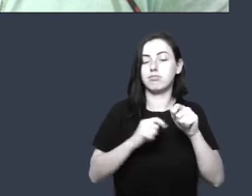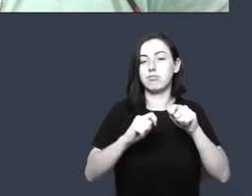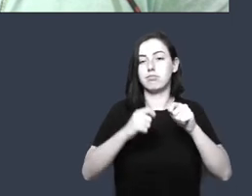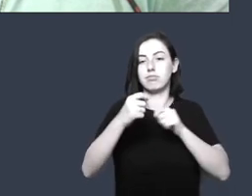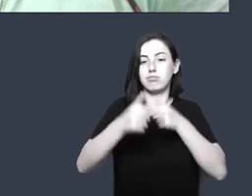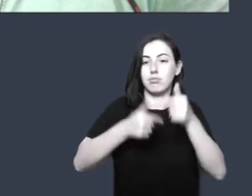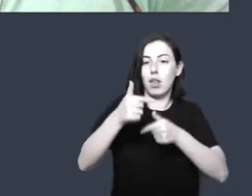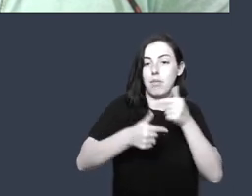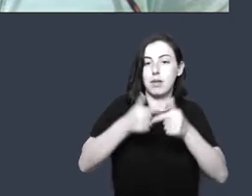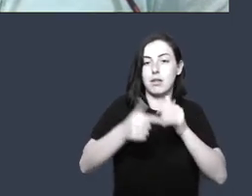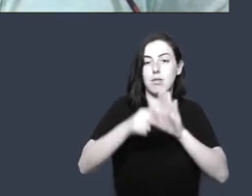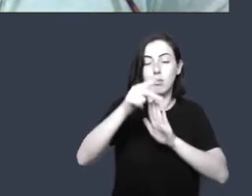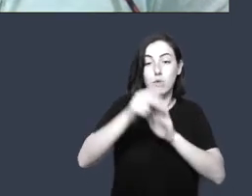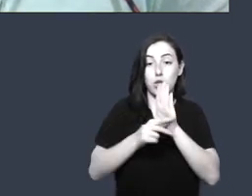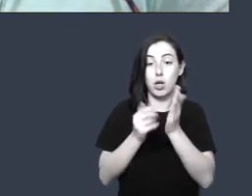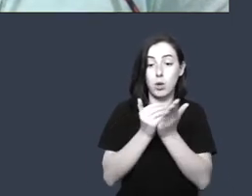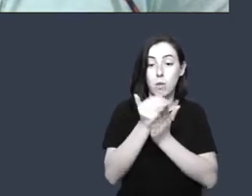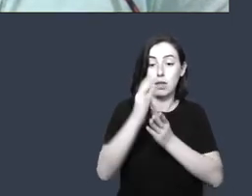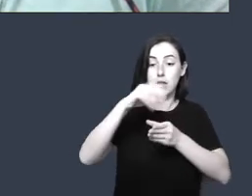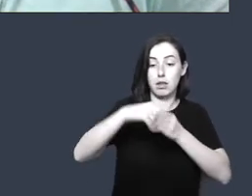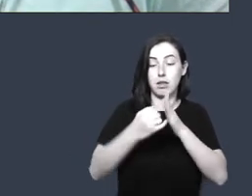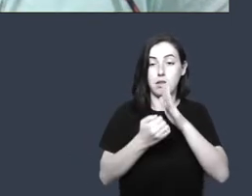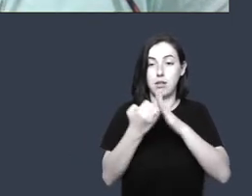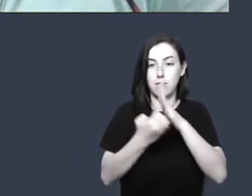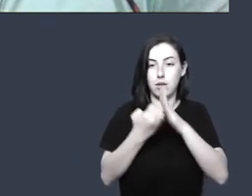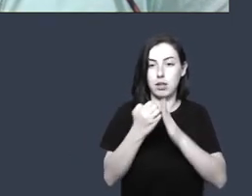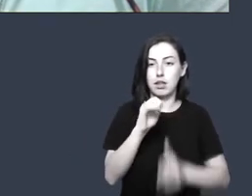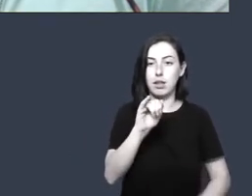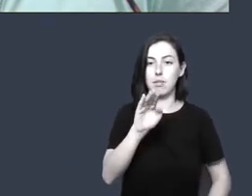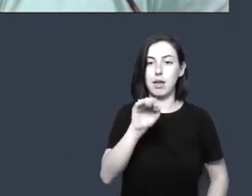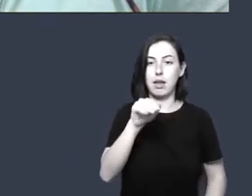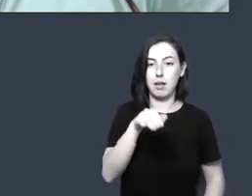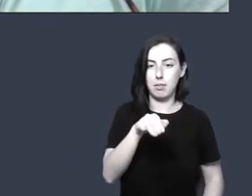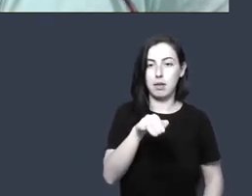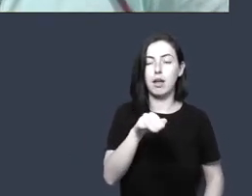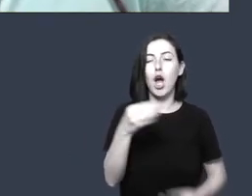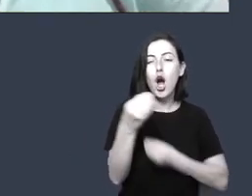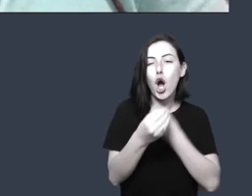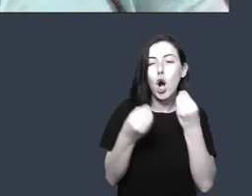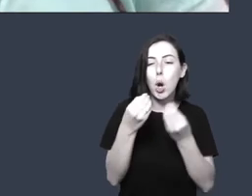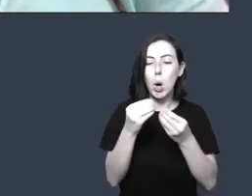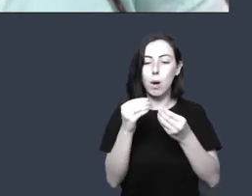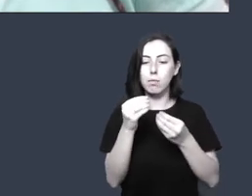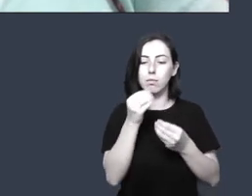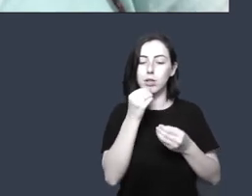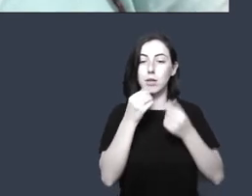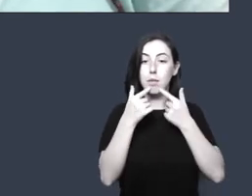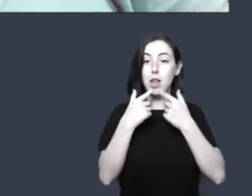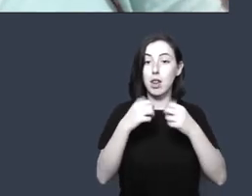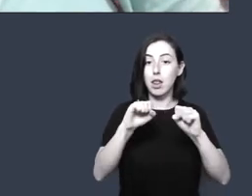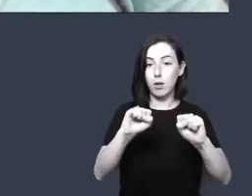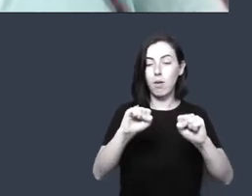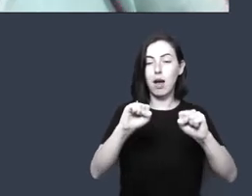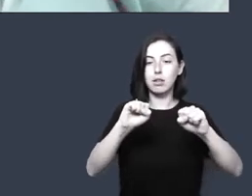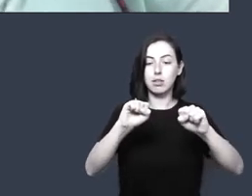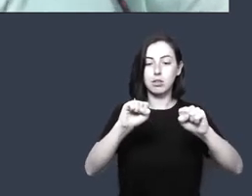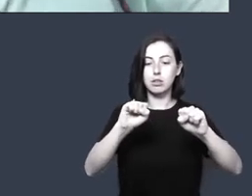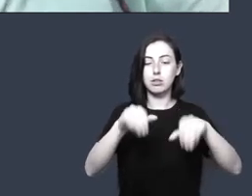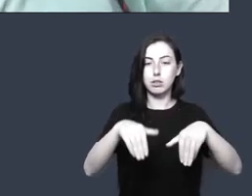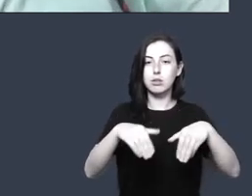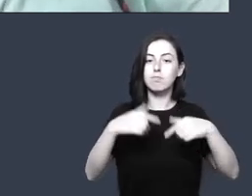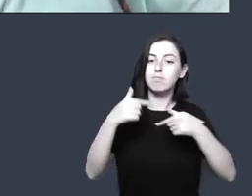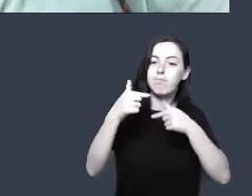primeiro começando dentro da IBM, como é que a gente muda esse tipo de linguagem, né? Não só na parte da documentação, mas